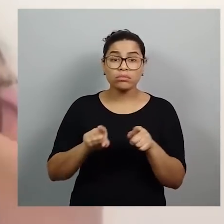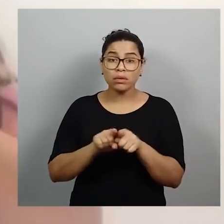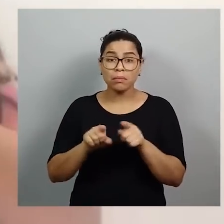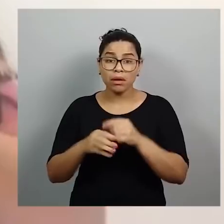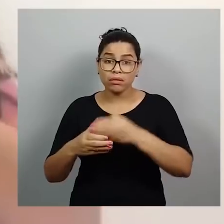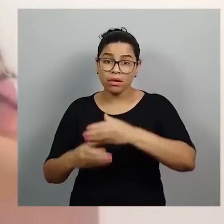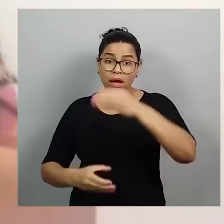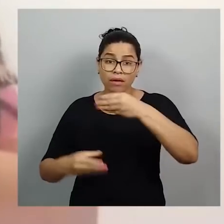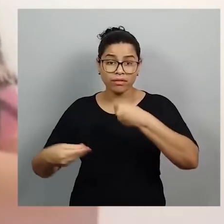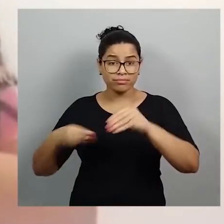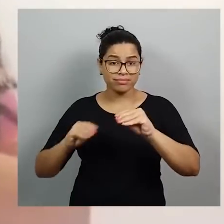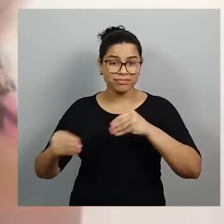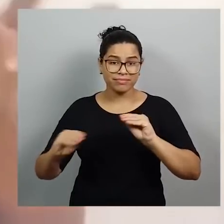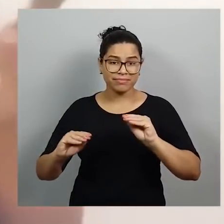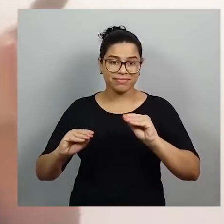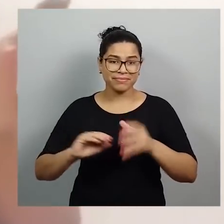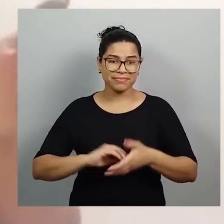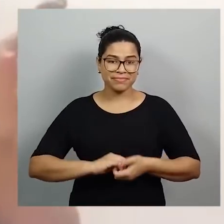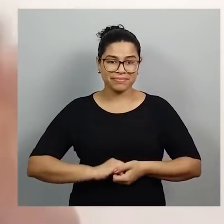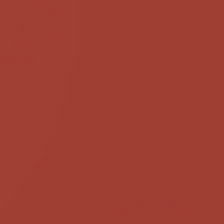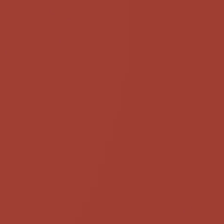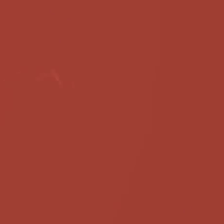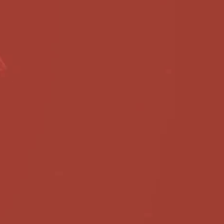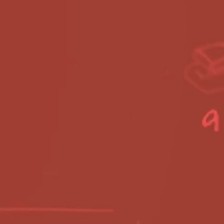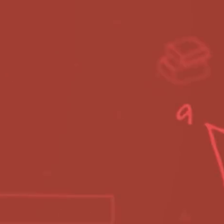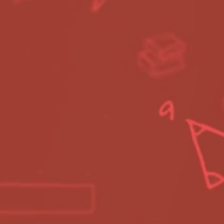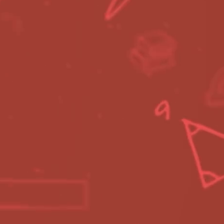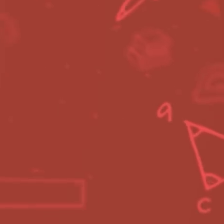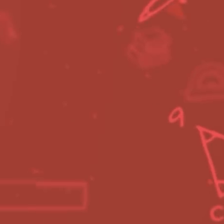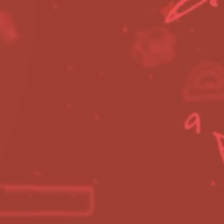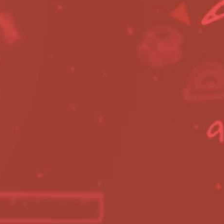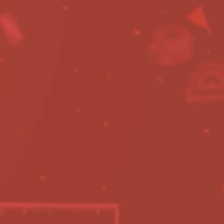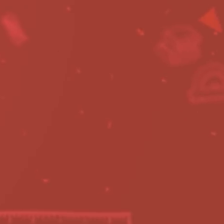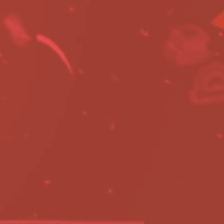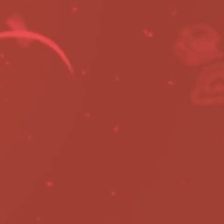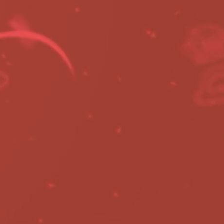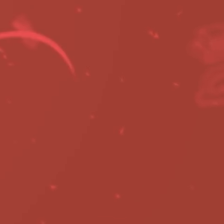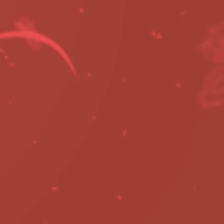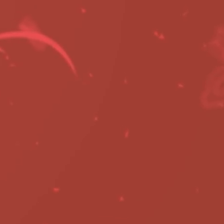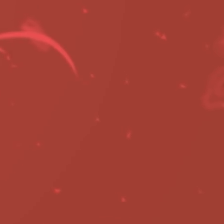até mesmo de garrafa PET.